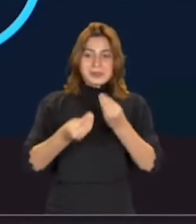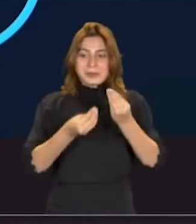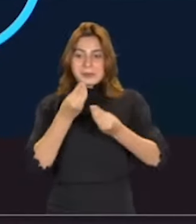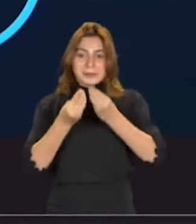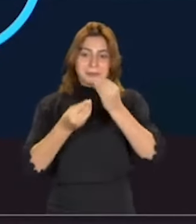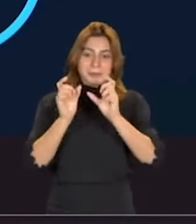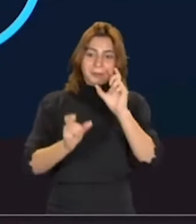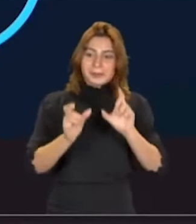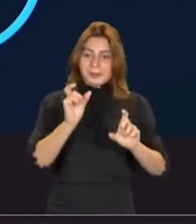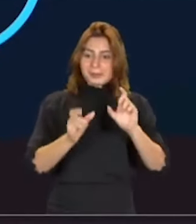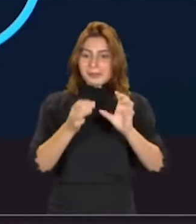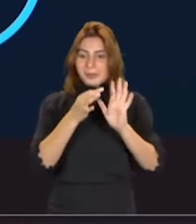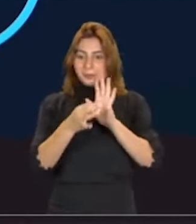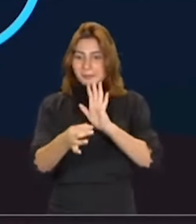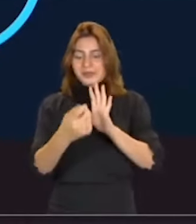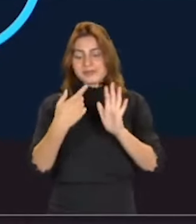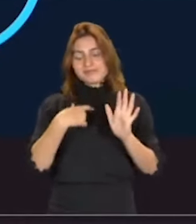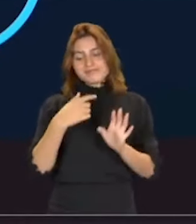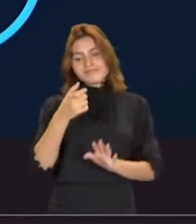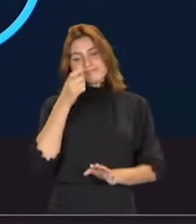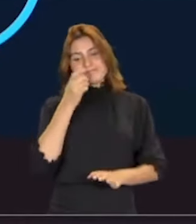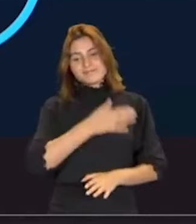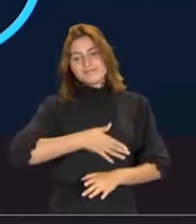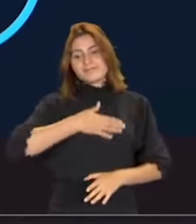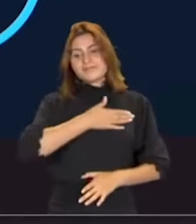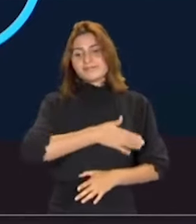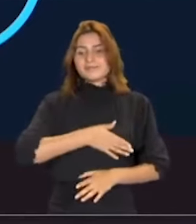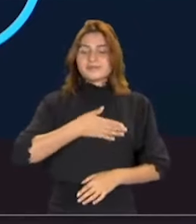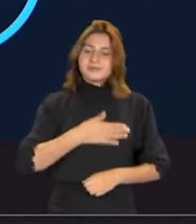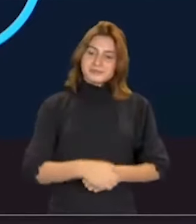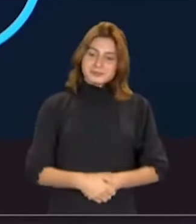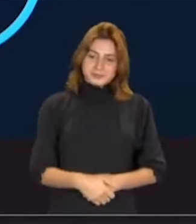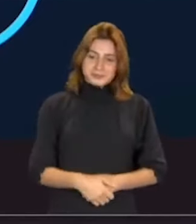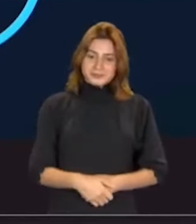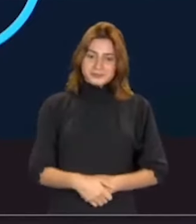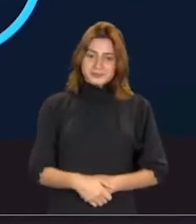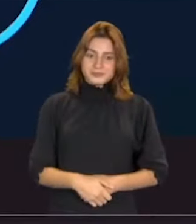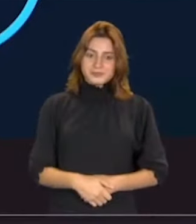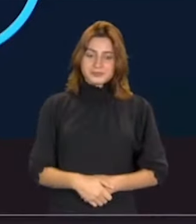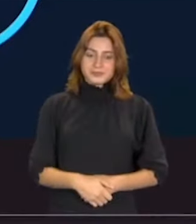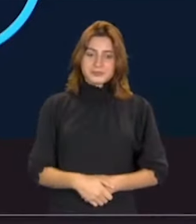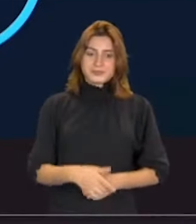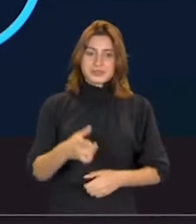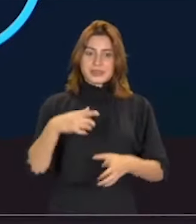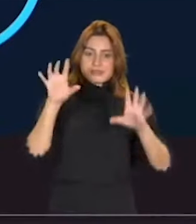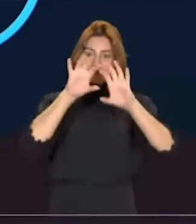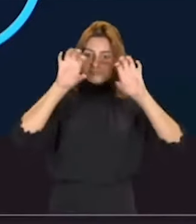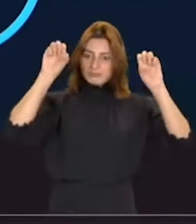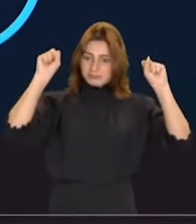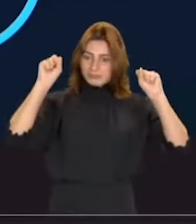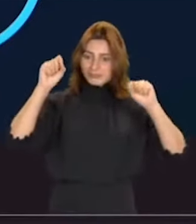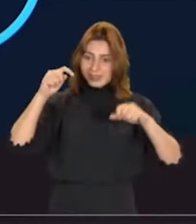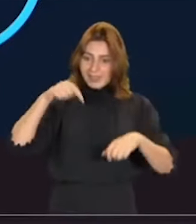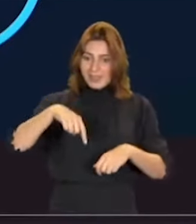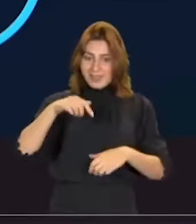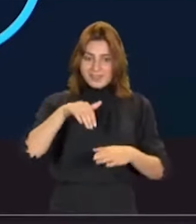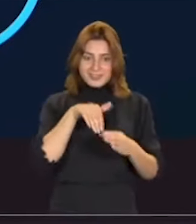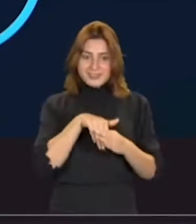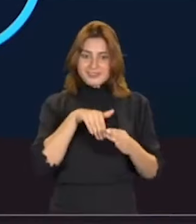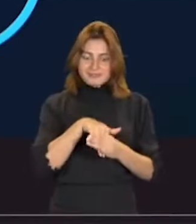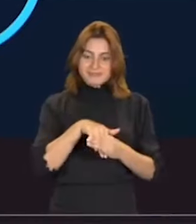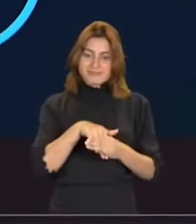Está sendo extremamente interessante para mim acompanhar essa escuta, né, do Tribunal